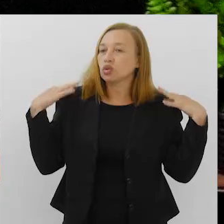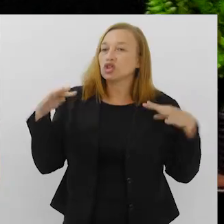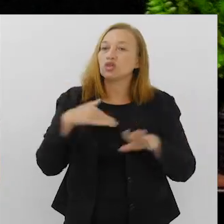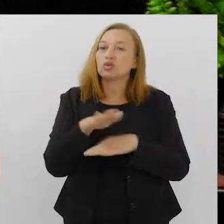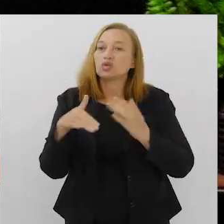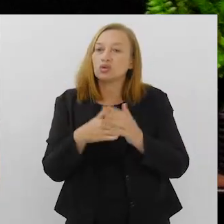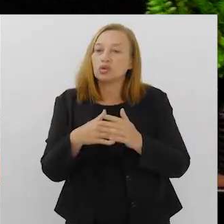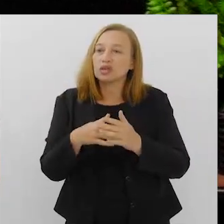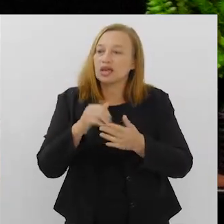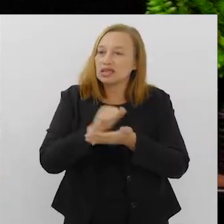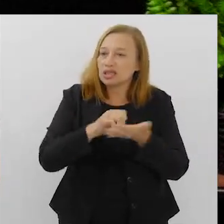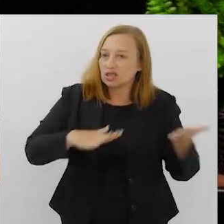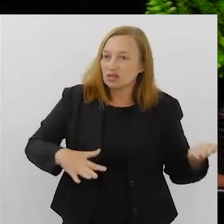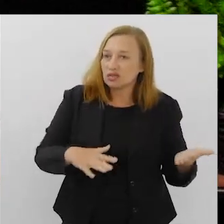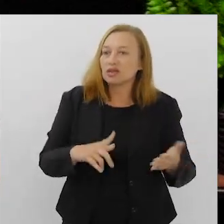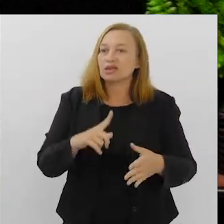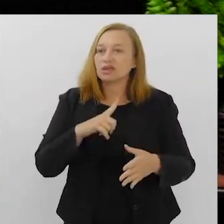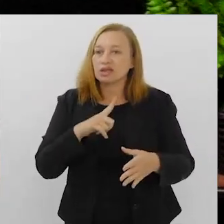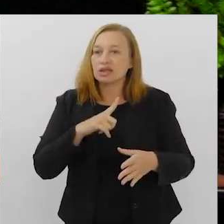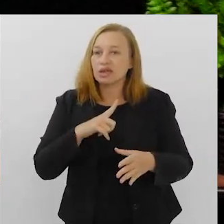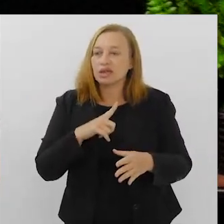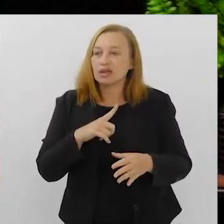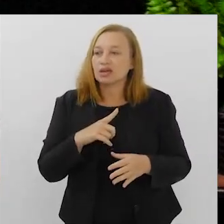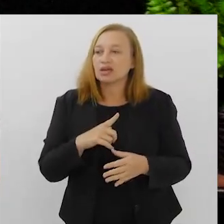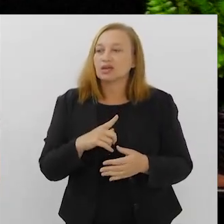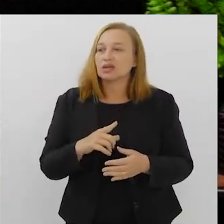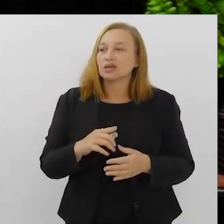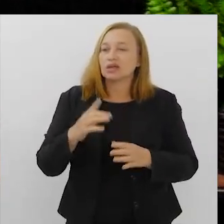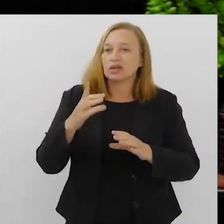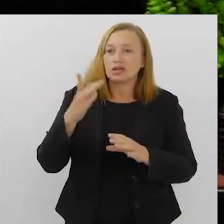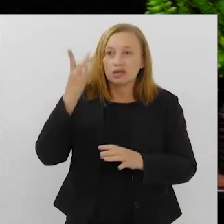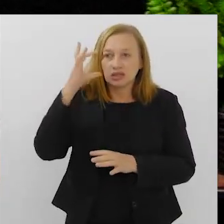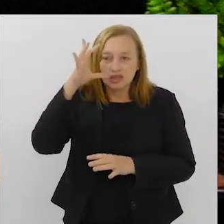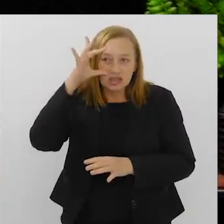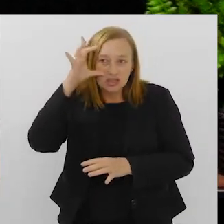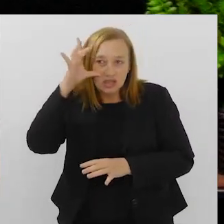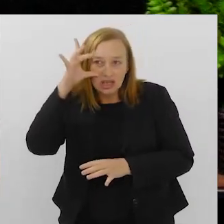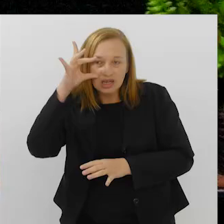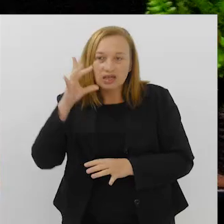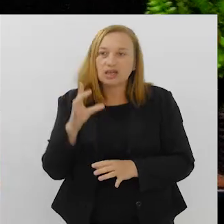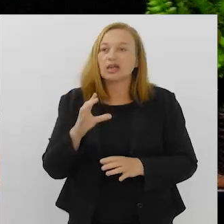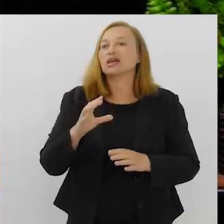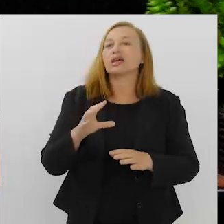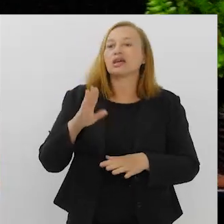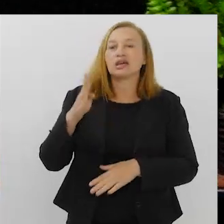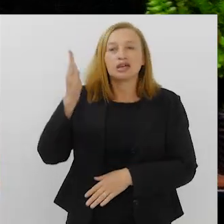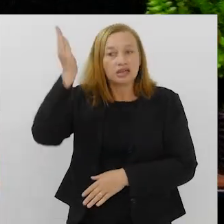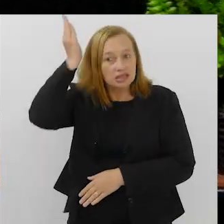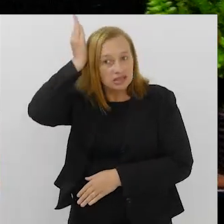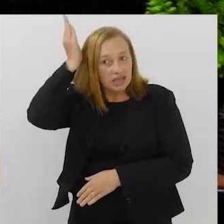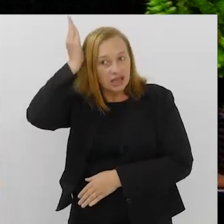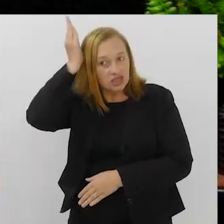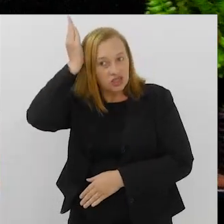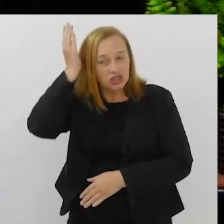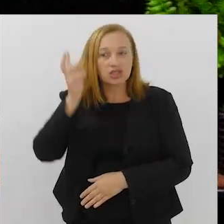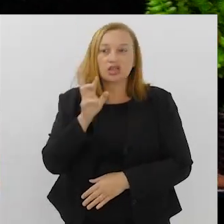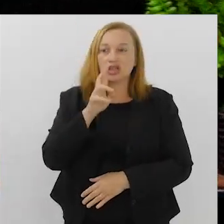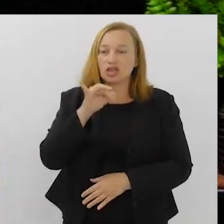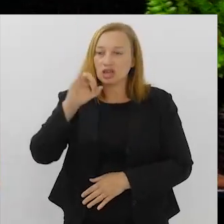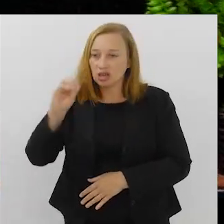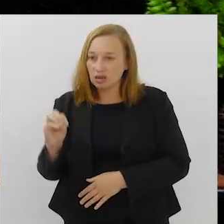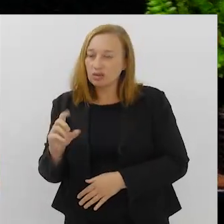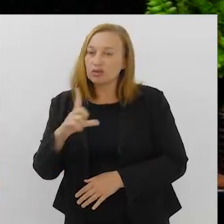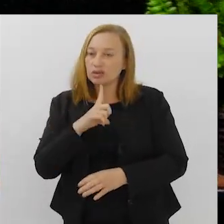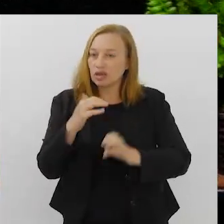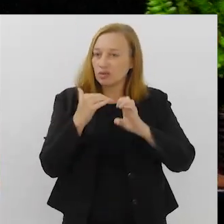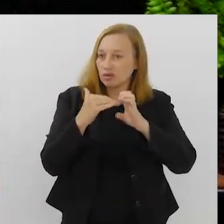Todas essas atividades as pessoas podem ter acesso através da nossa página no Instagram, que é o SESC Rio. A gente tem um